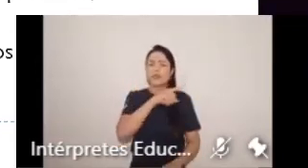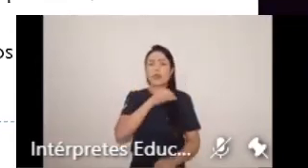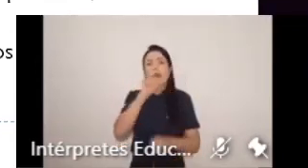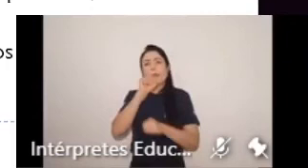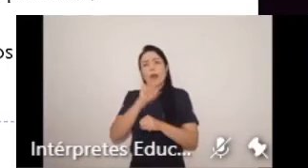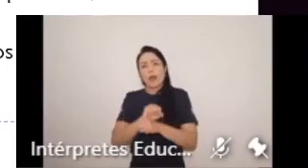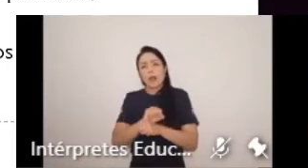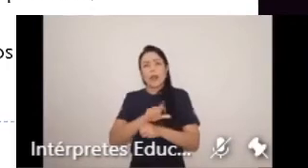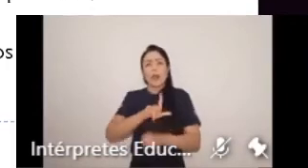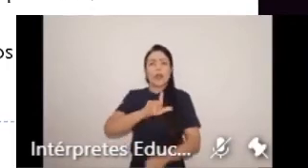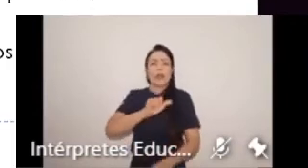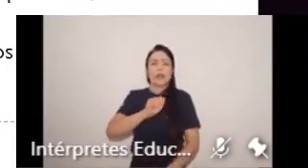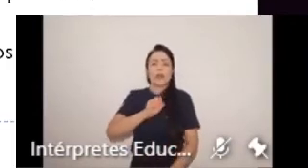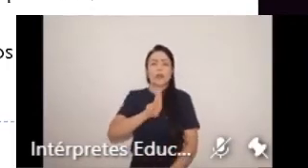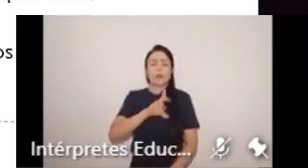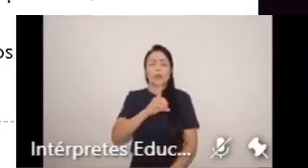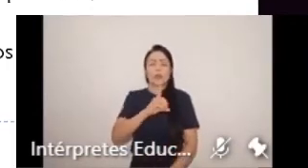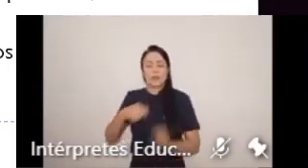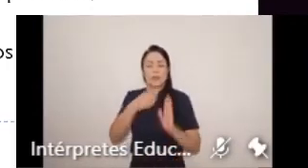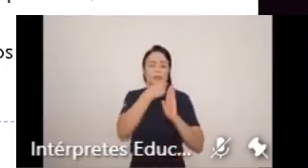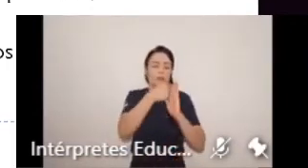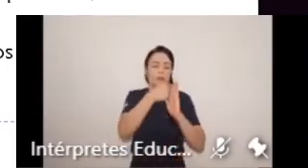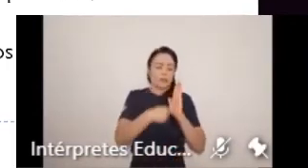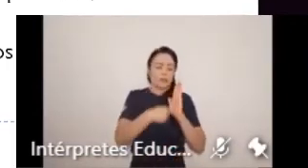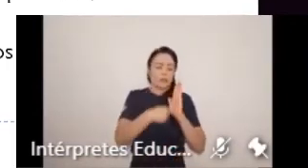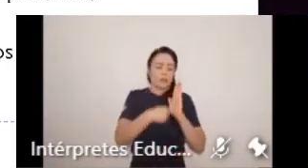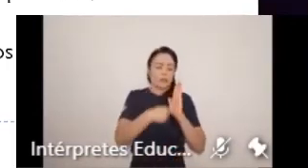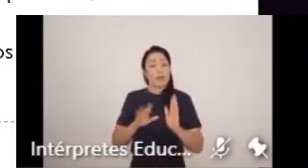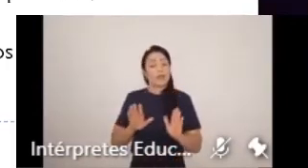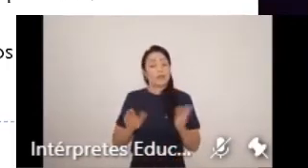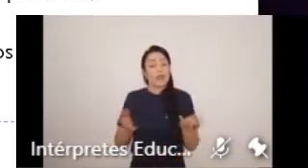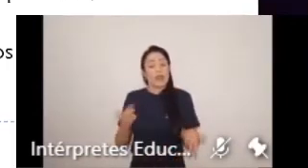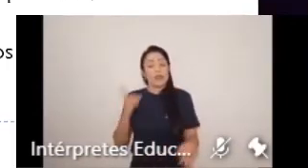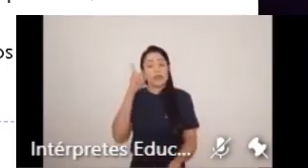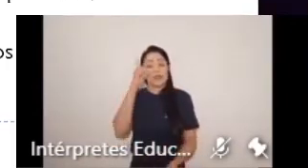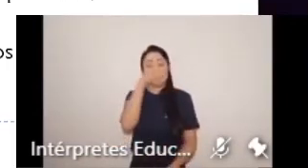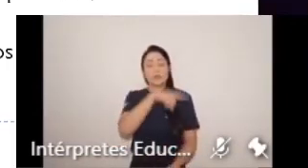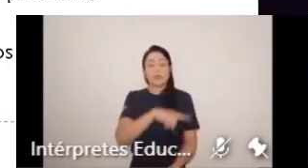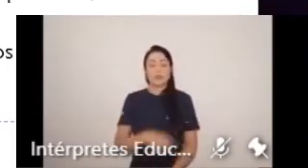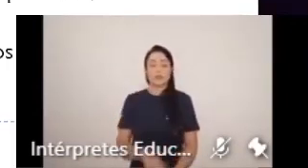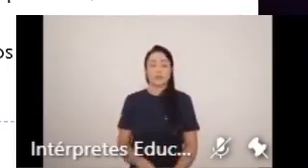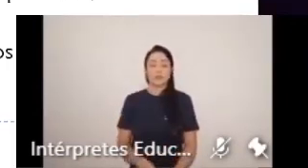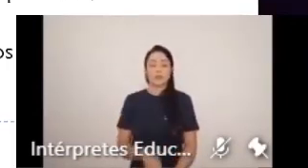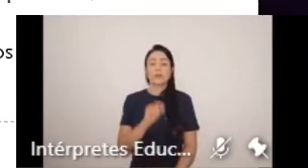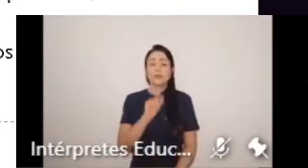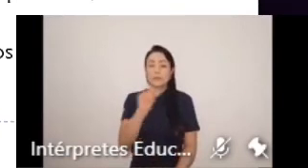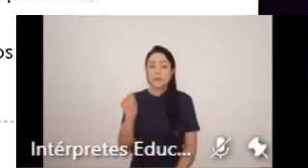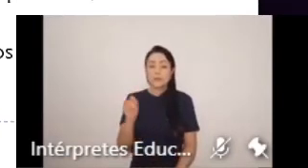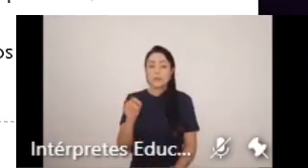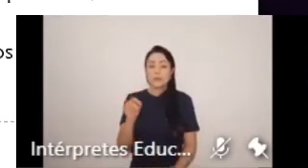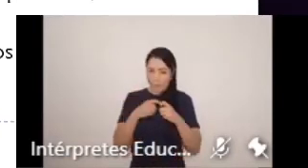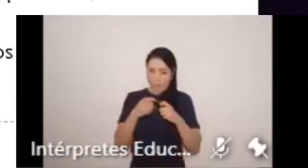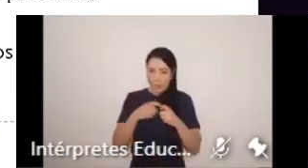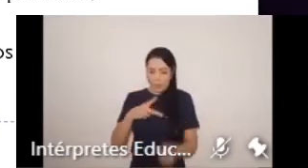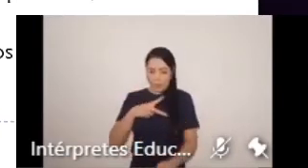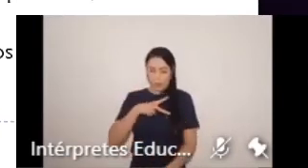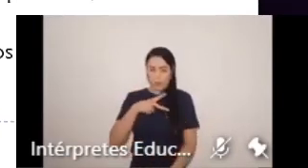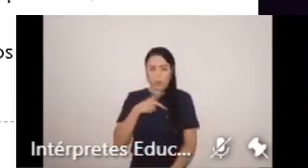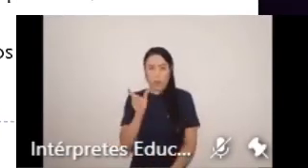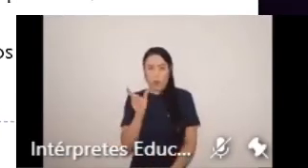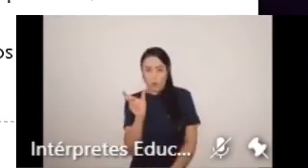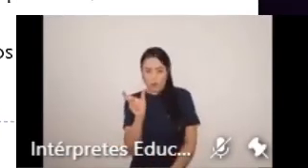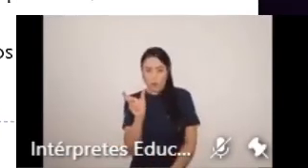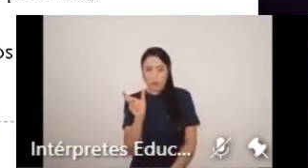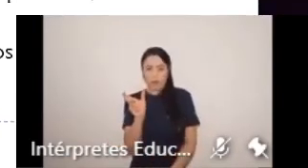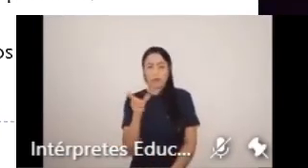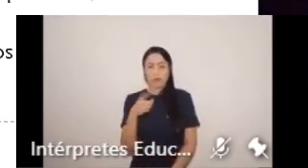relatórios, mas aí, mais uma vez, a gente fica com essa dificuldade, né? Quem tem médico particular, que